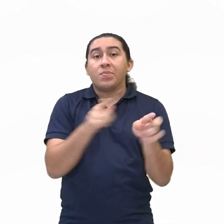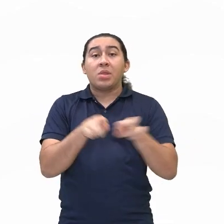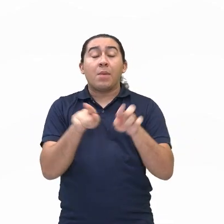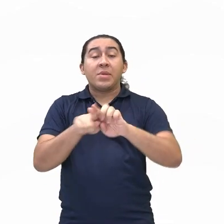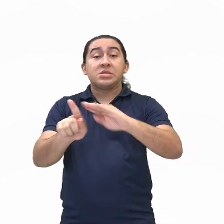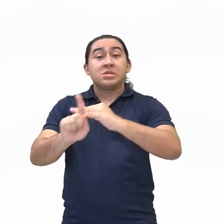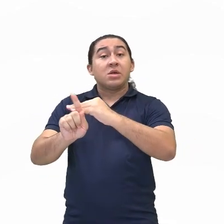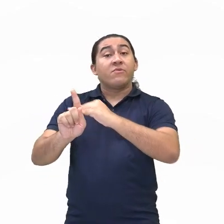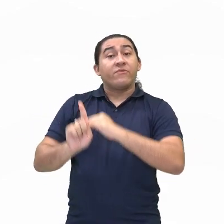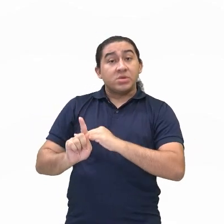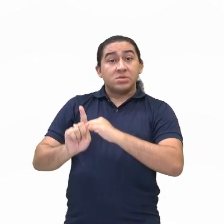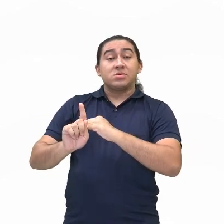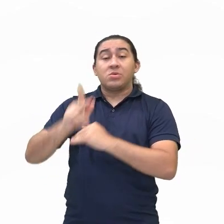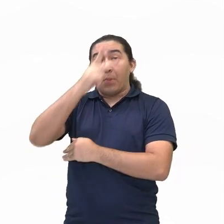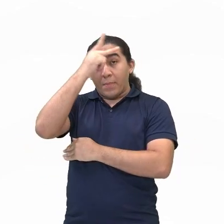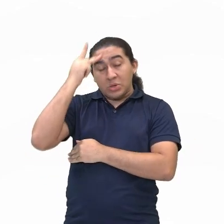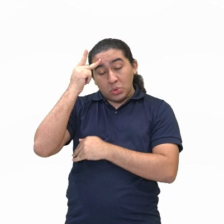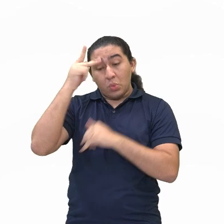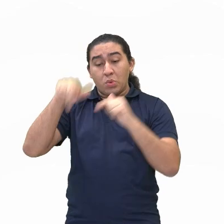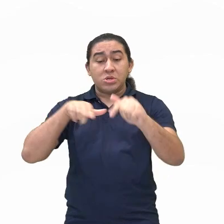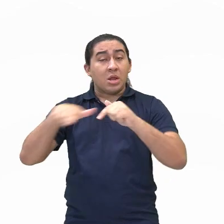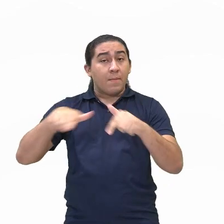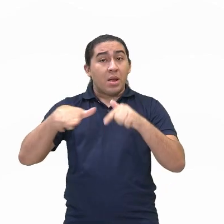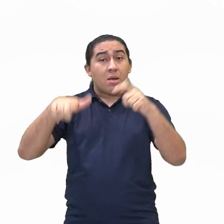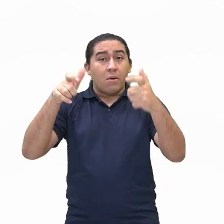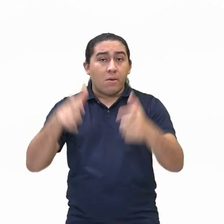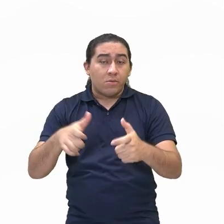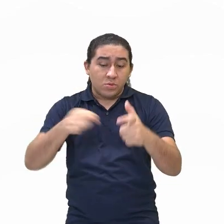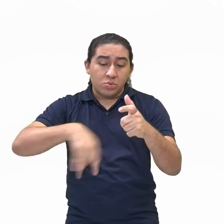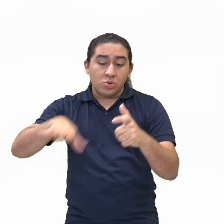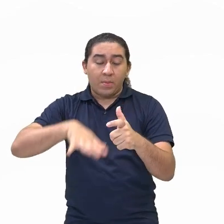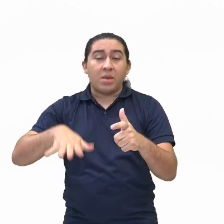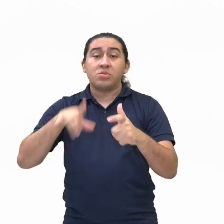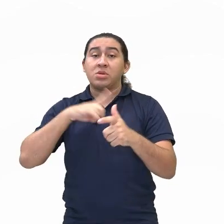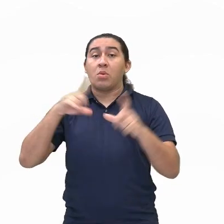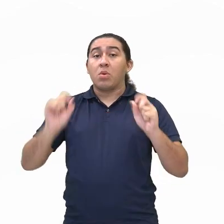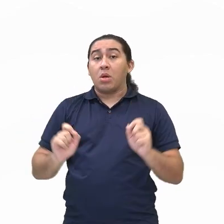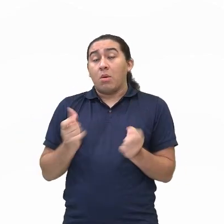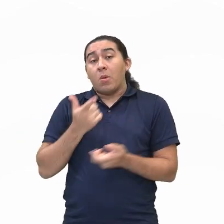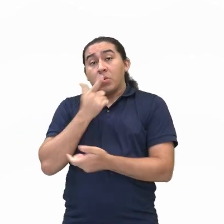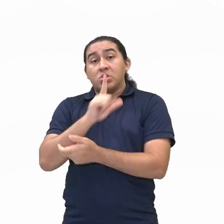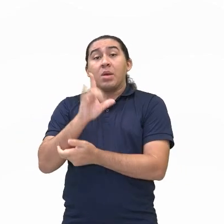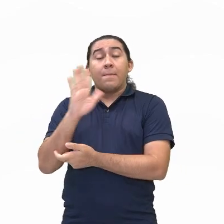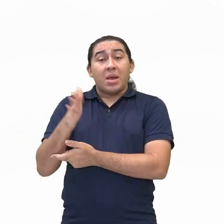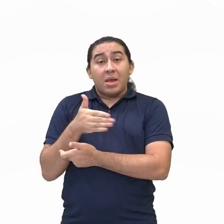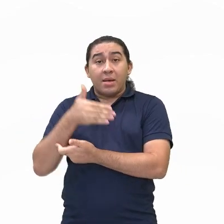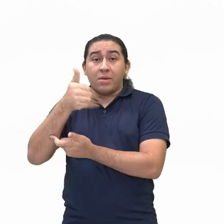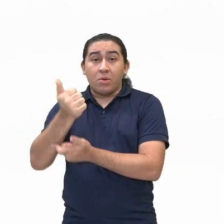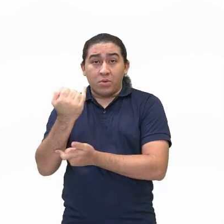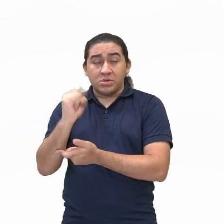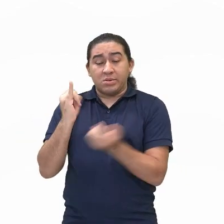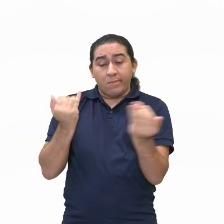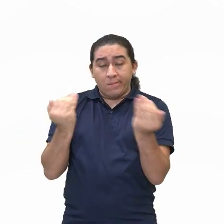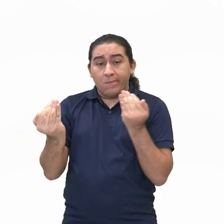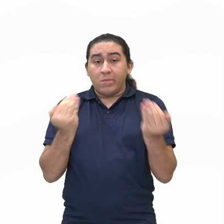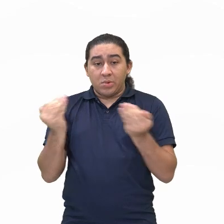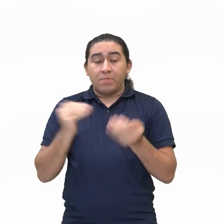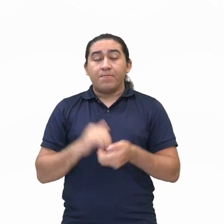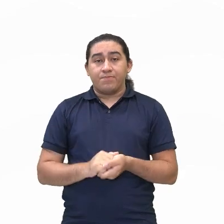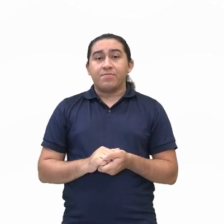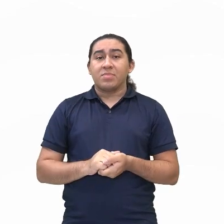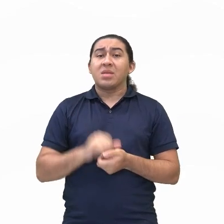serviços, as pessoas que trabalham, né, nas quais elas vão ter vantagens comparativas. Se